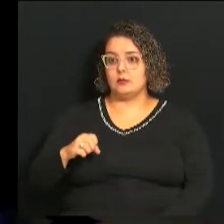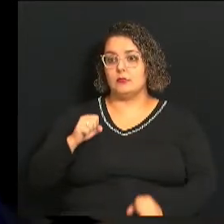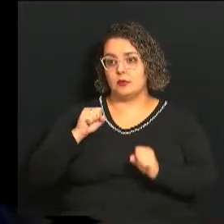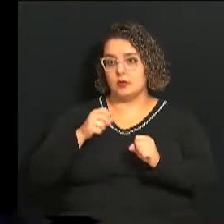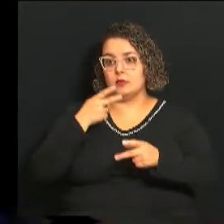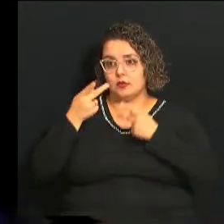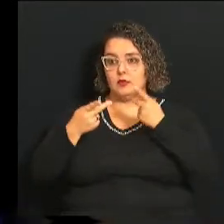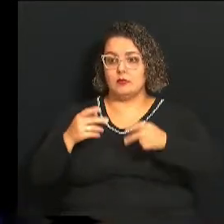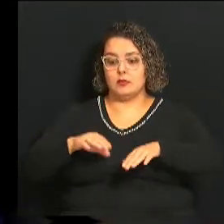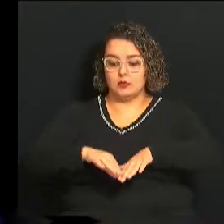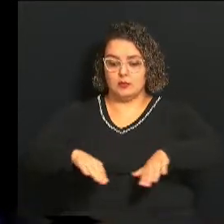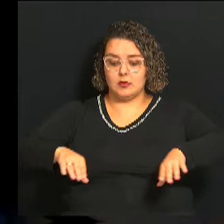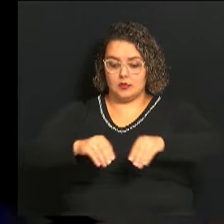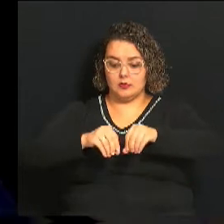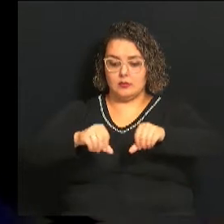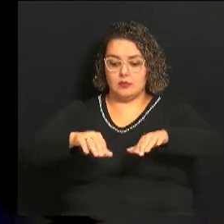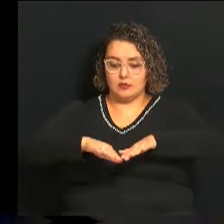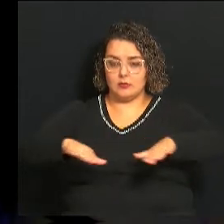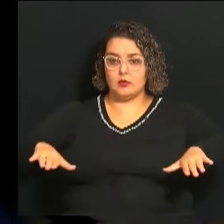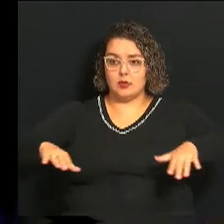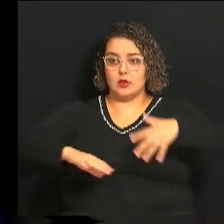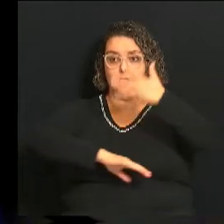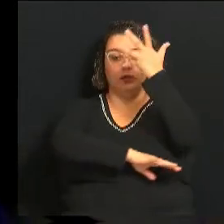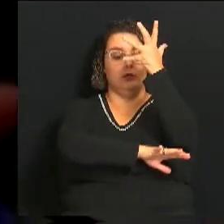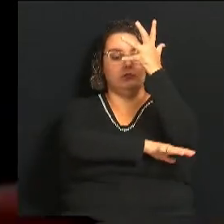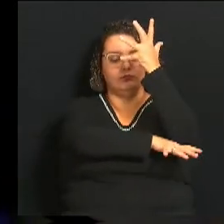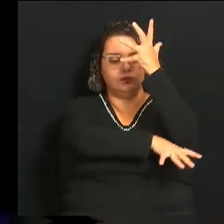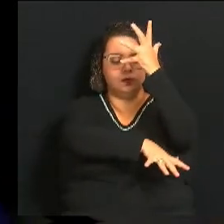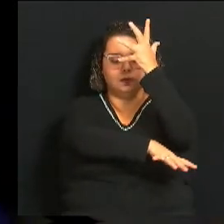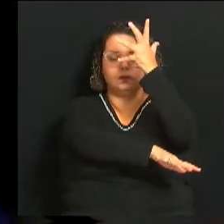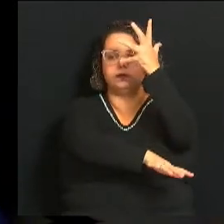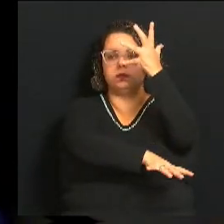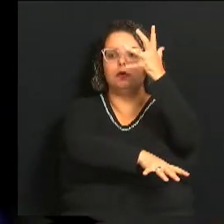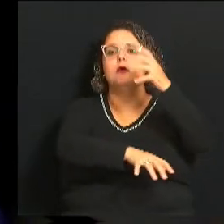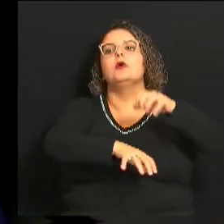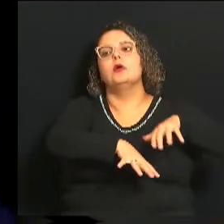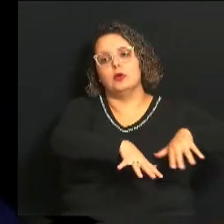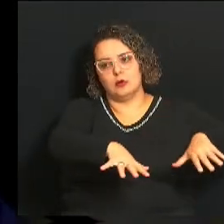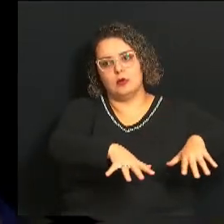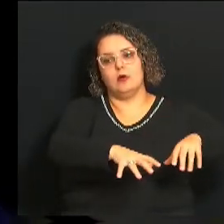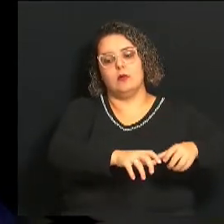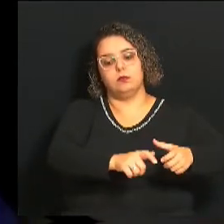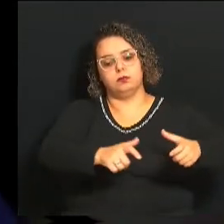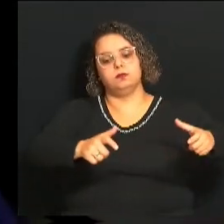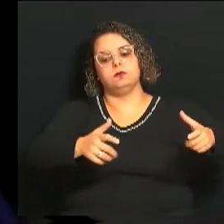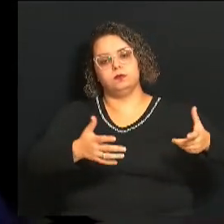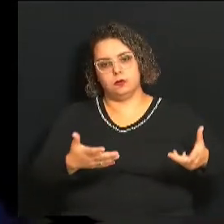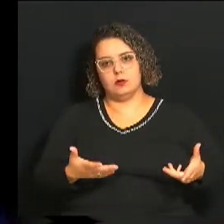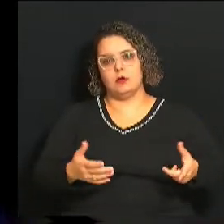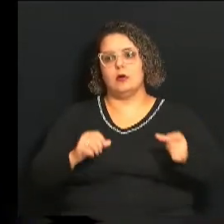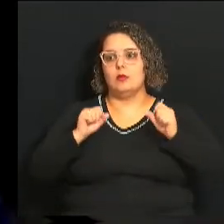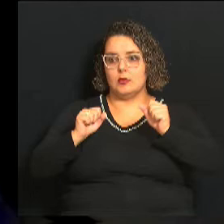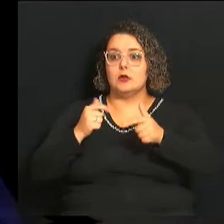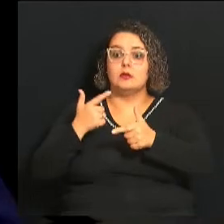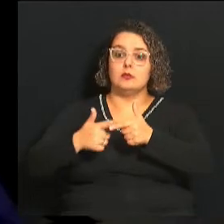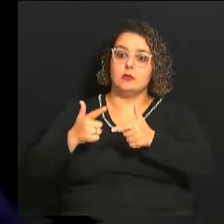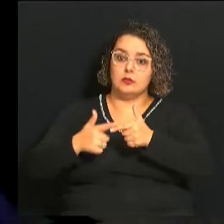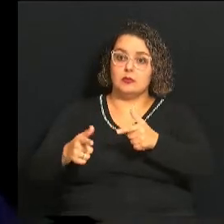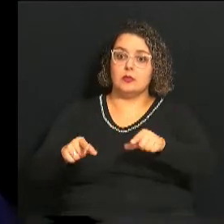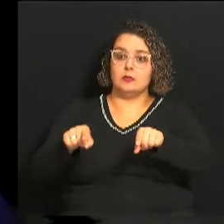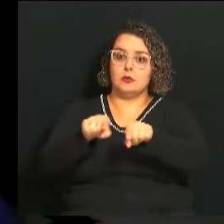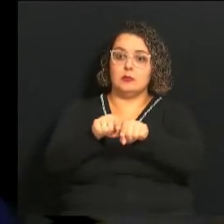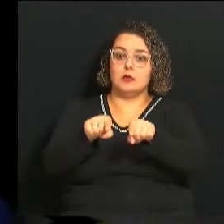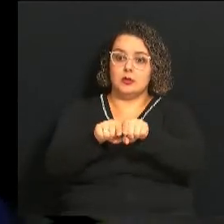árvores, né, principalmente árvores de grande porte, normalmente as raízes são raízes volumosas, né? E a gente poderia ter problemas aí também de